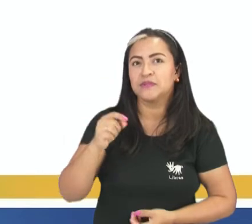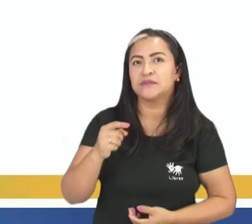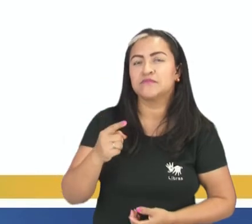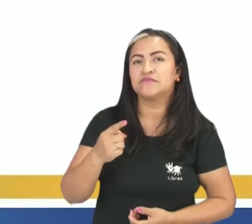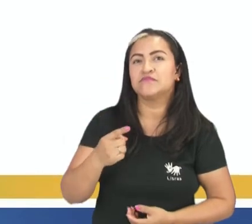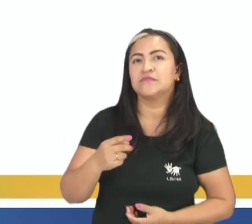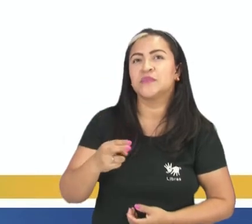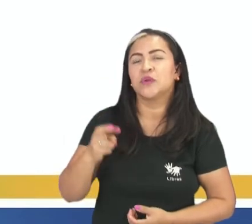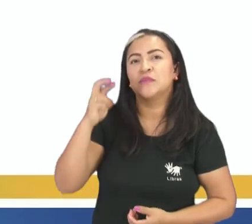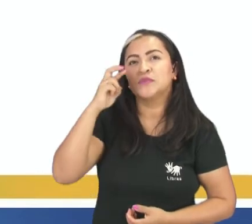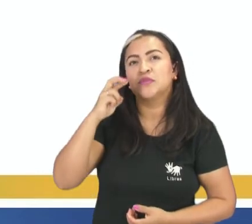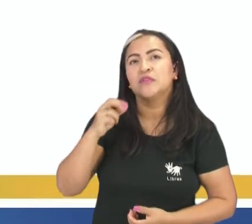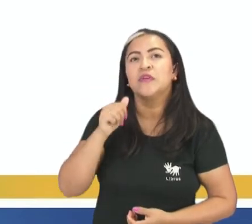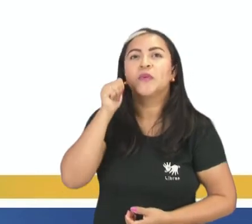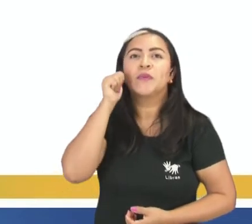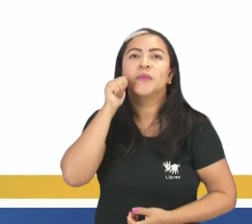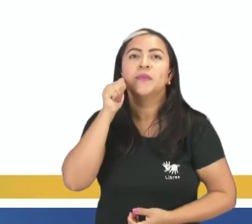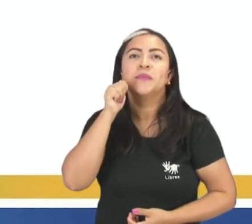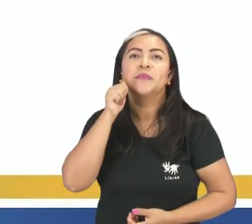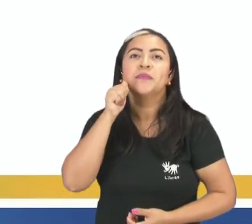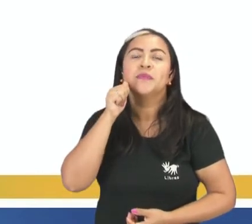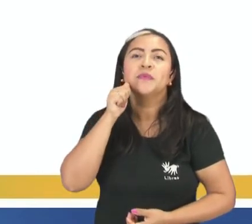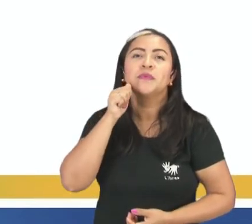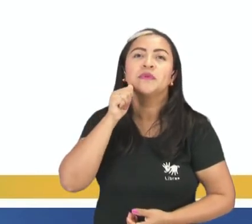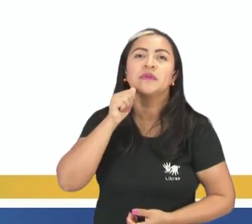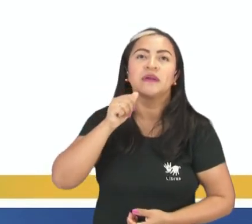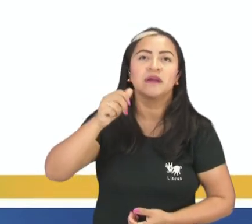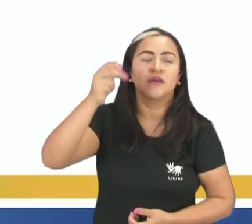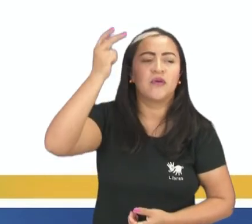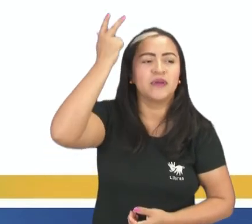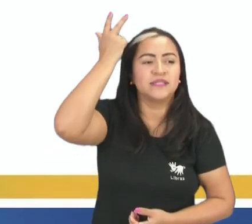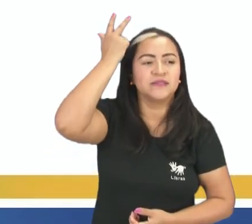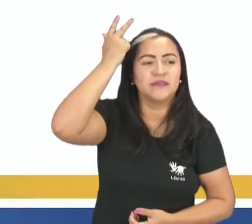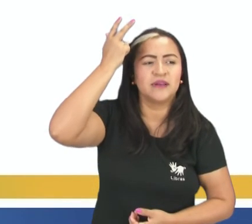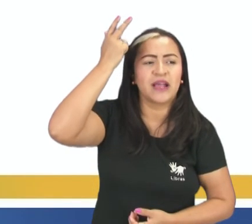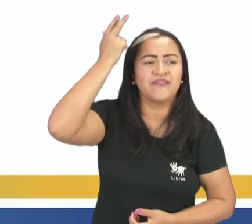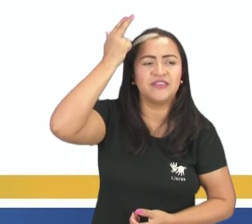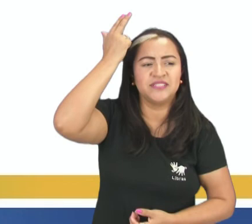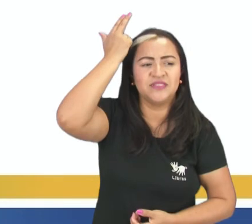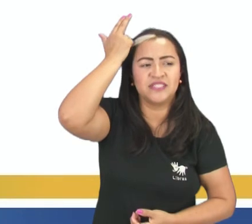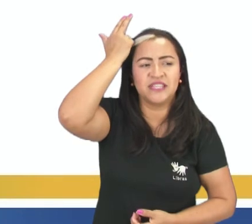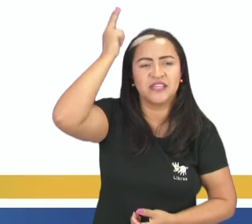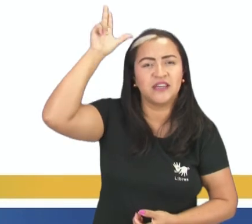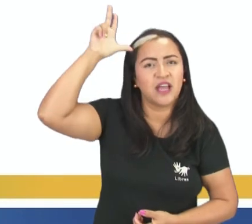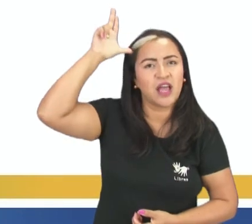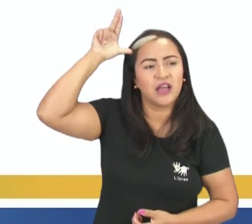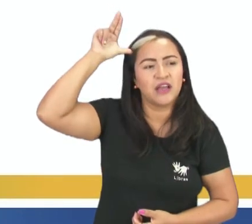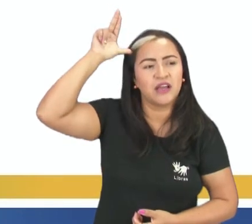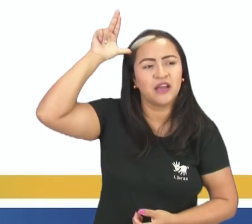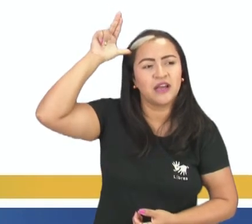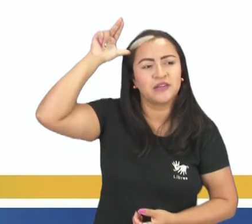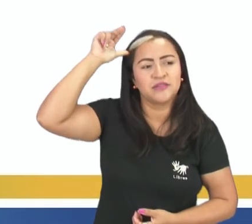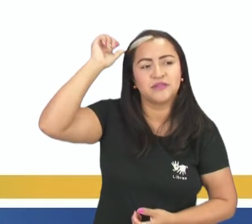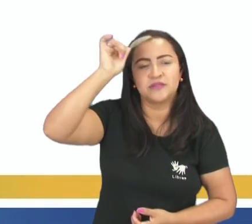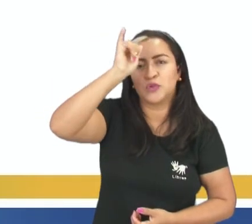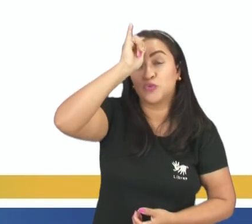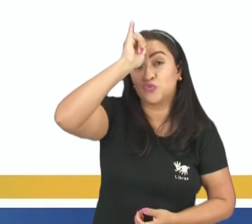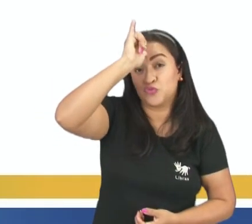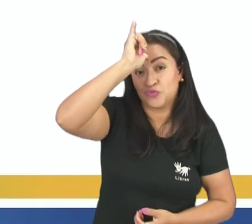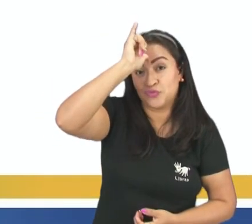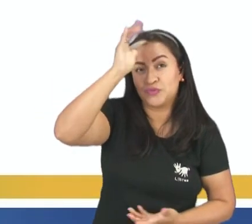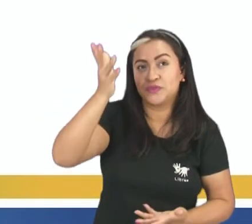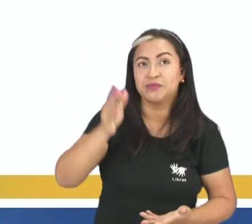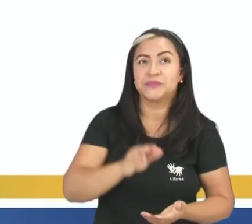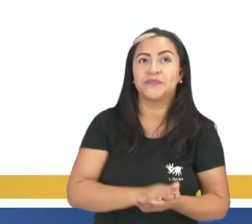Tá? É a mulher com o unicórnio de Sânzio, tá bom? Vamos ver aqui. Então, a pintura e o